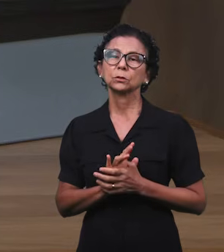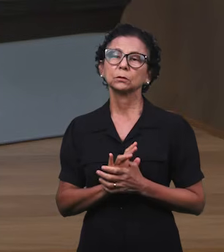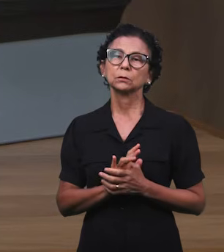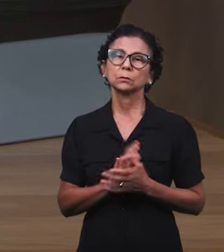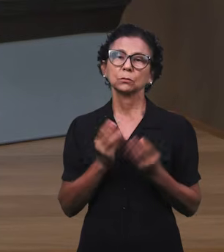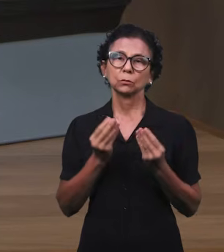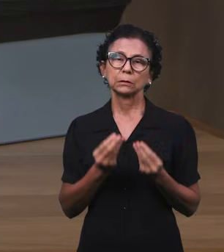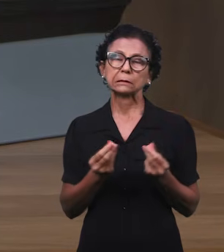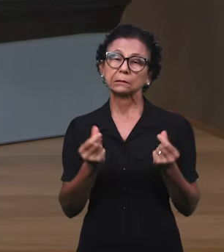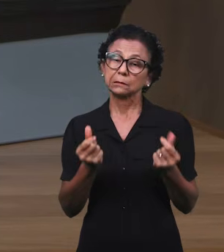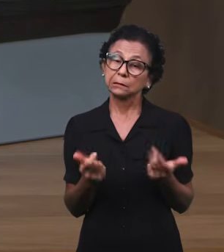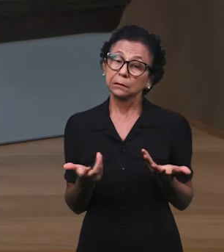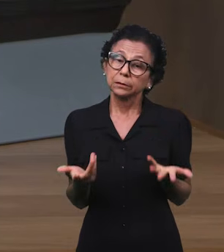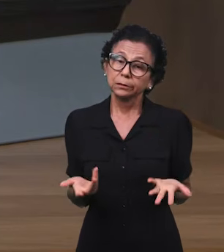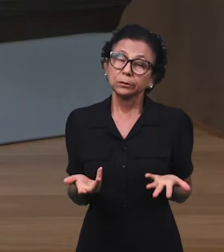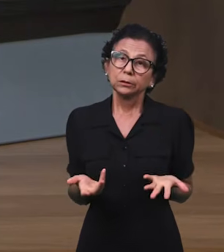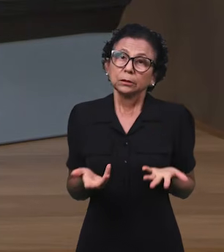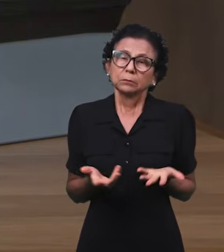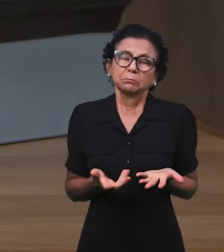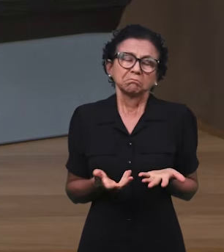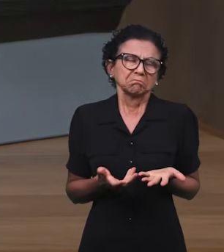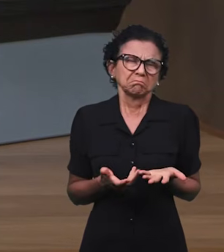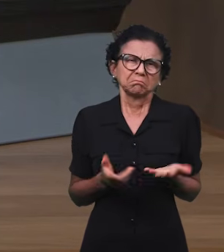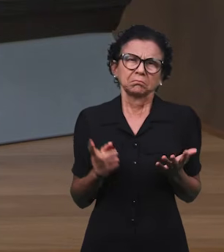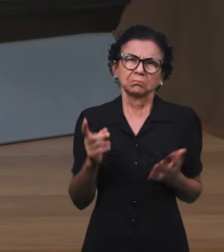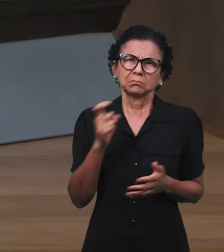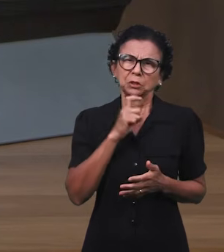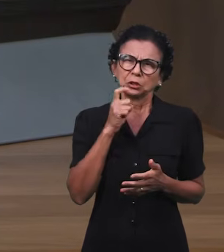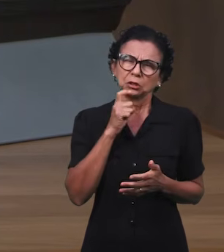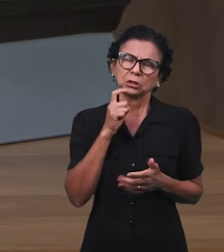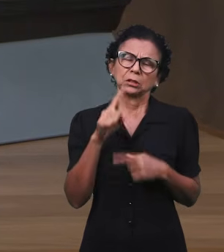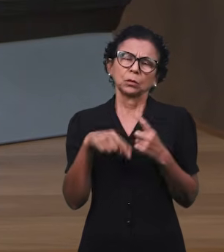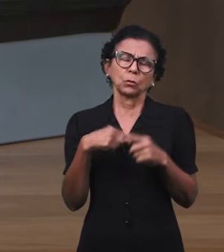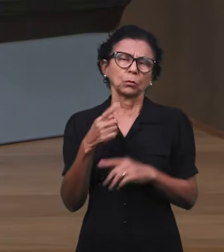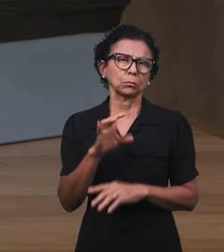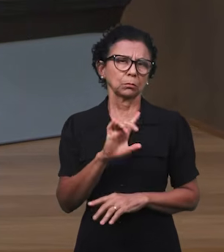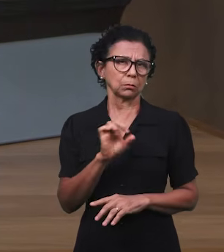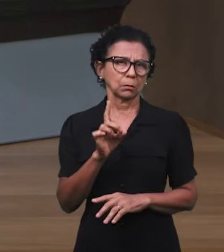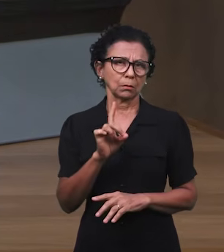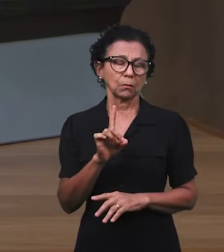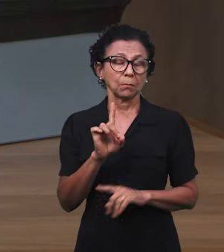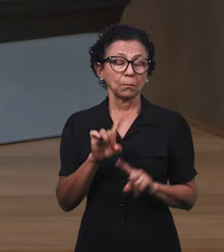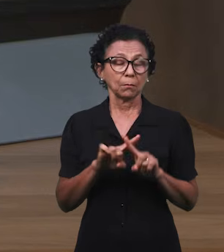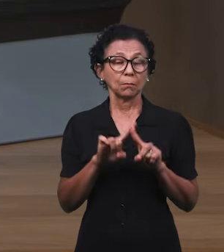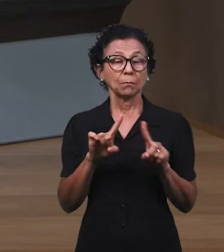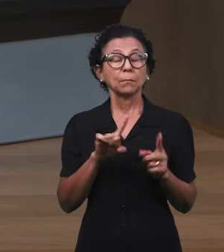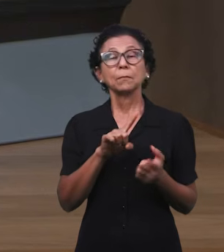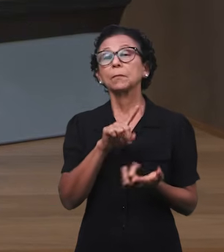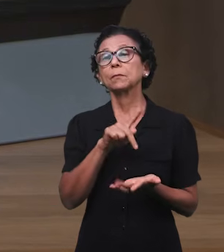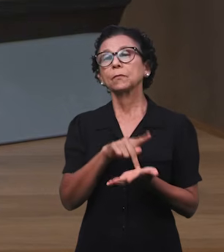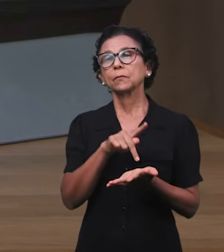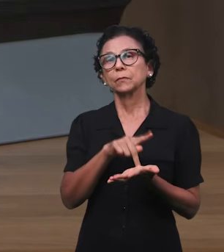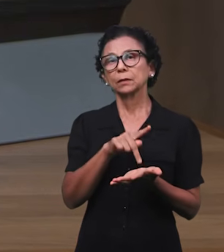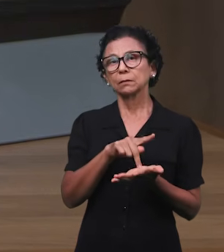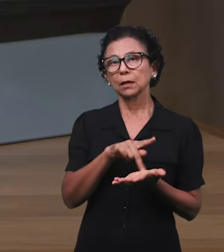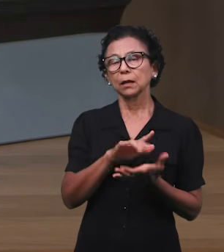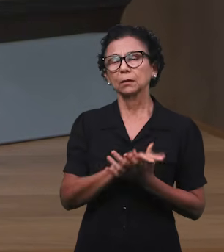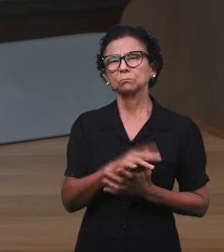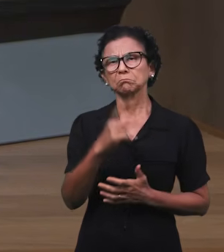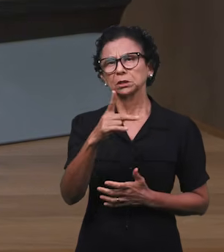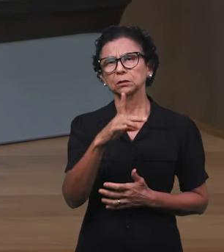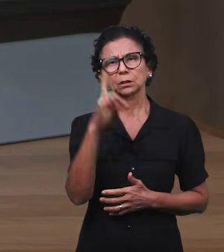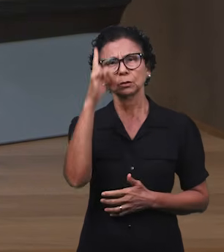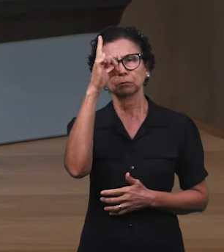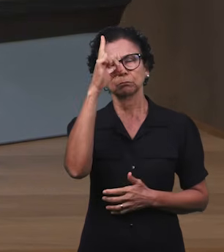qualidade, sem mentiras, sem enrolação, mas a pura verdade, aquilo que é o nosso